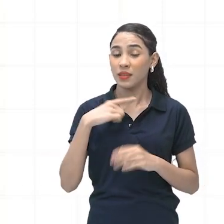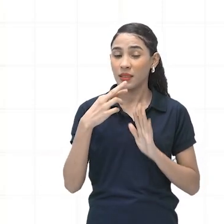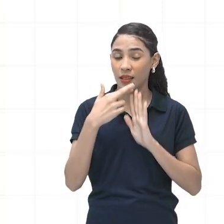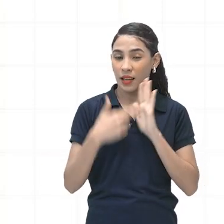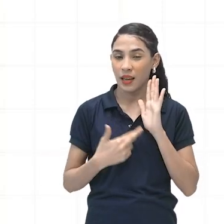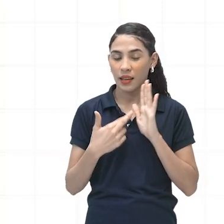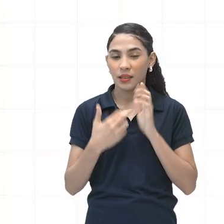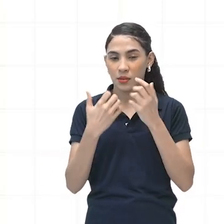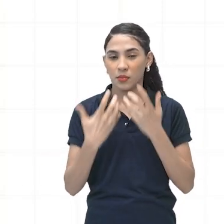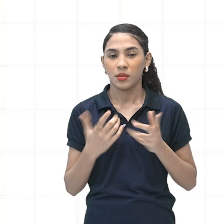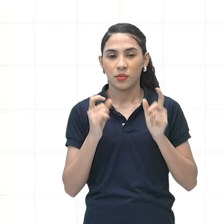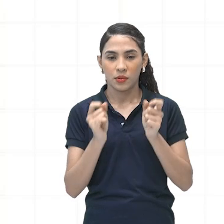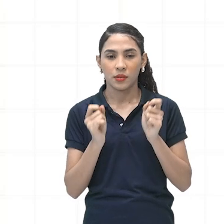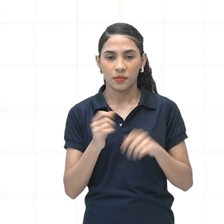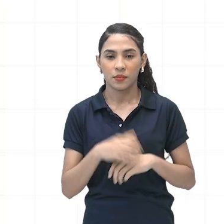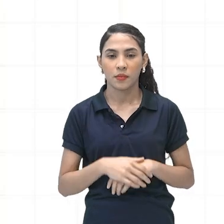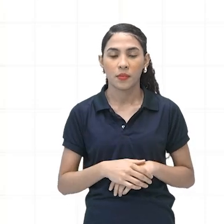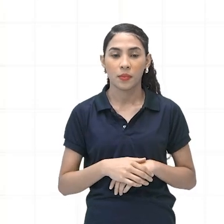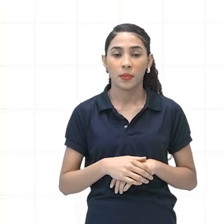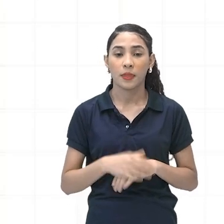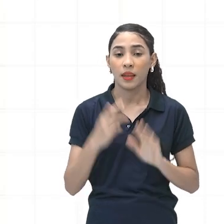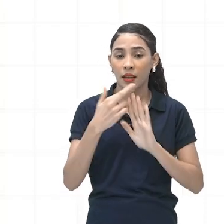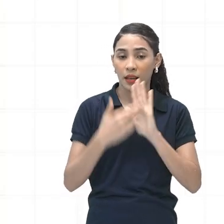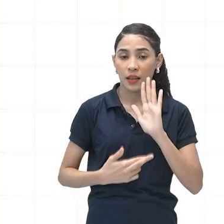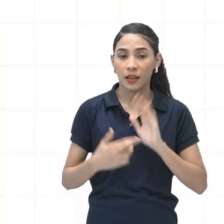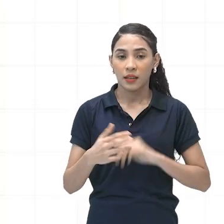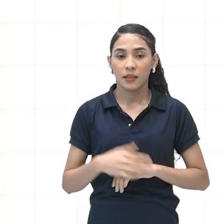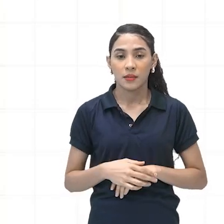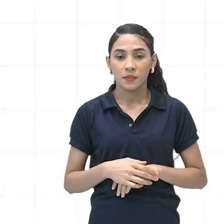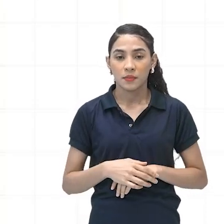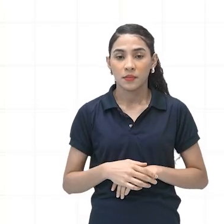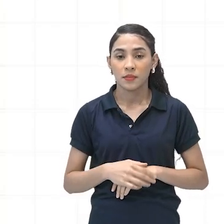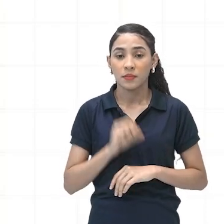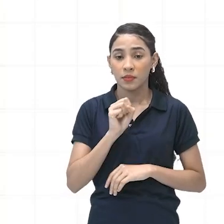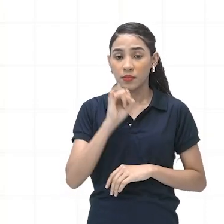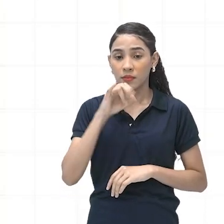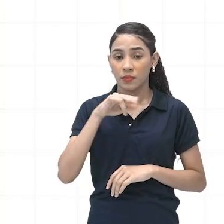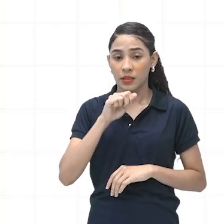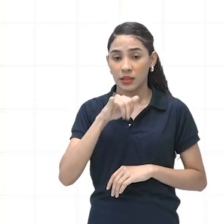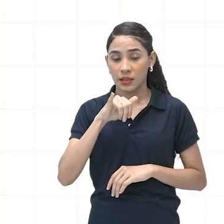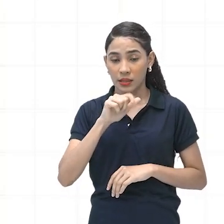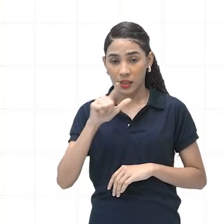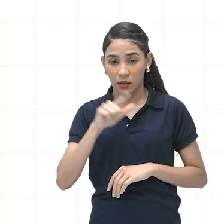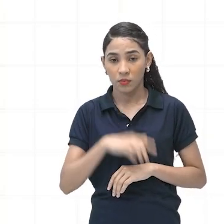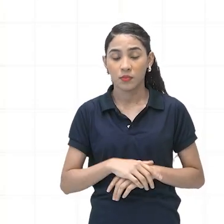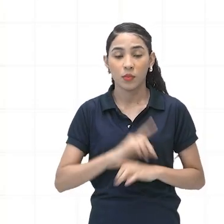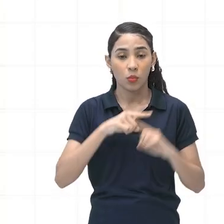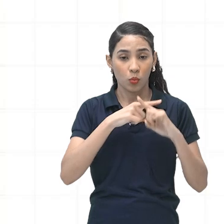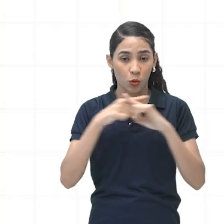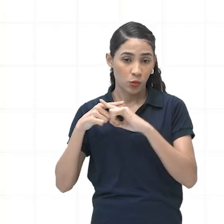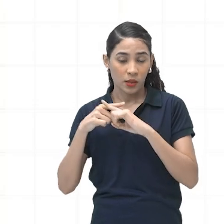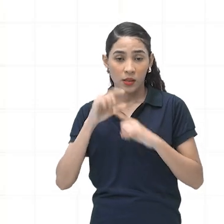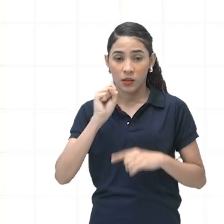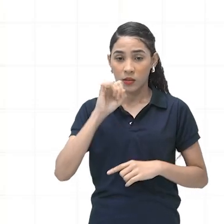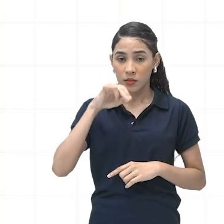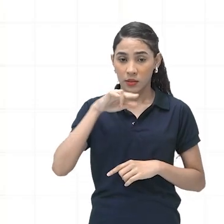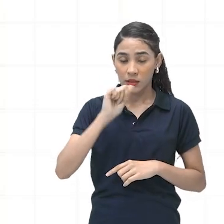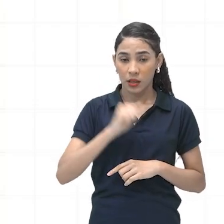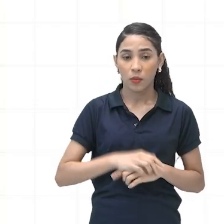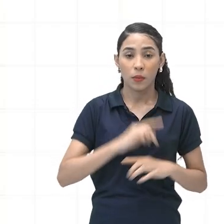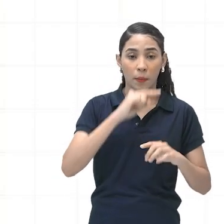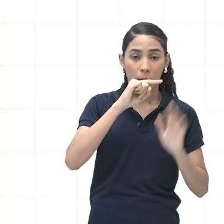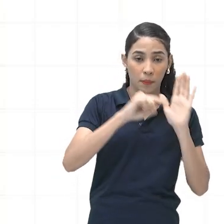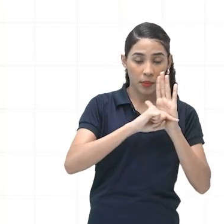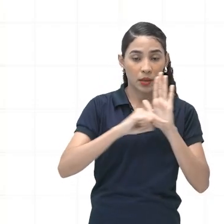propriedade que diz o seguinte, propriedades de sinais, multiplicação de sinais. Menos com